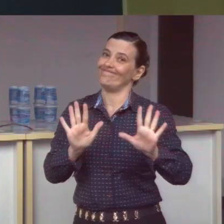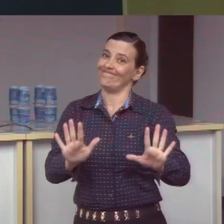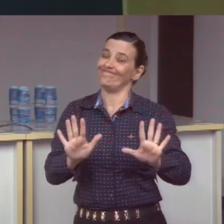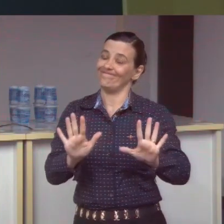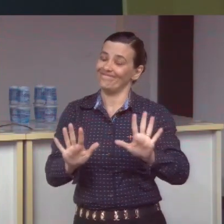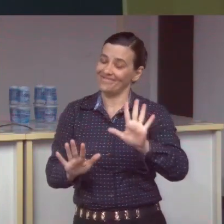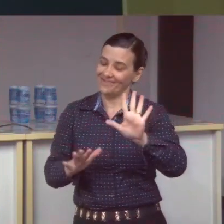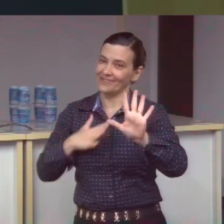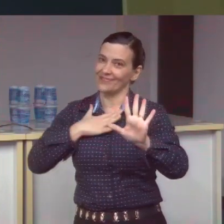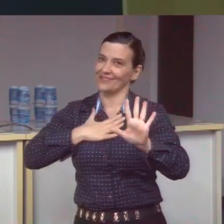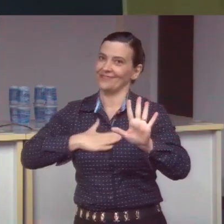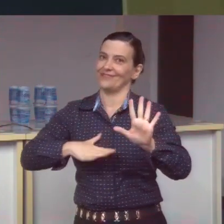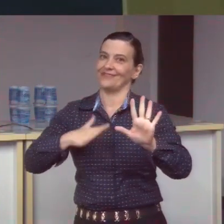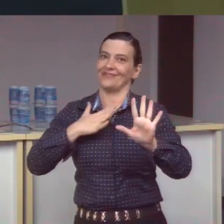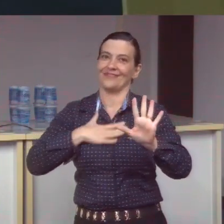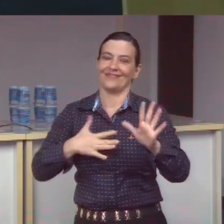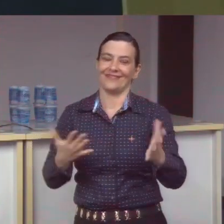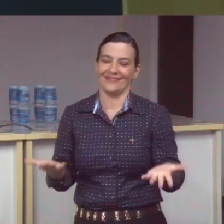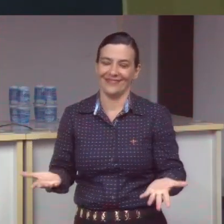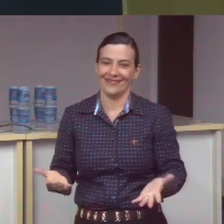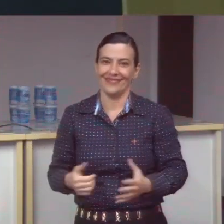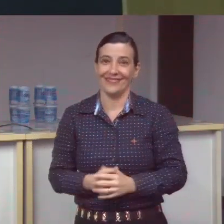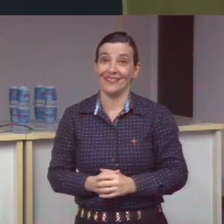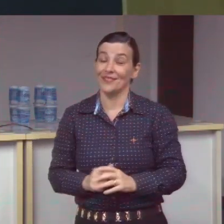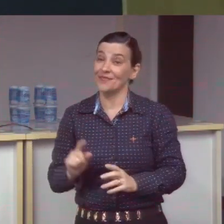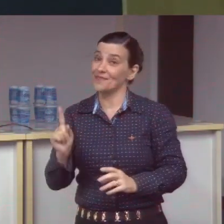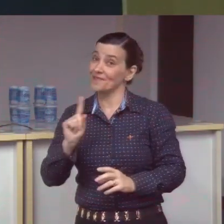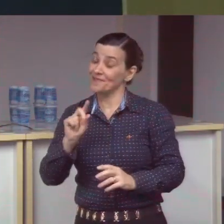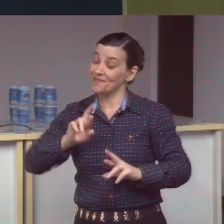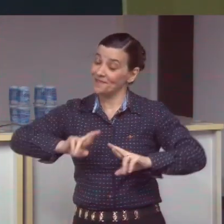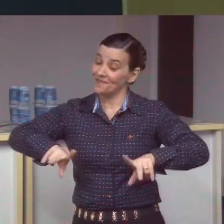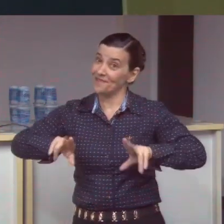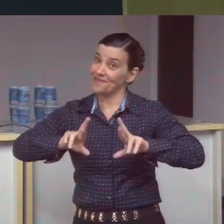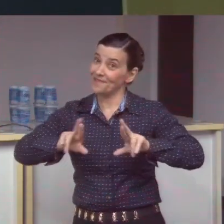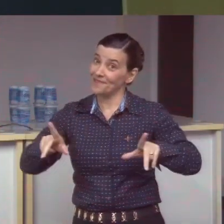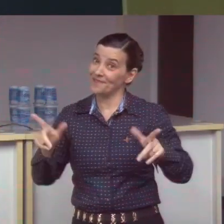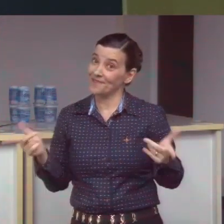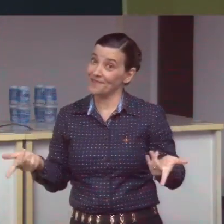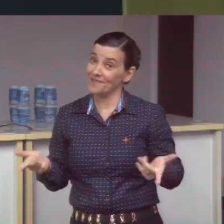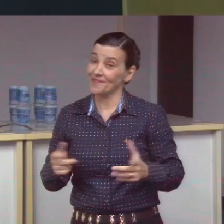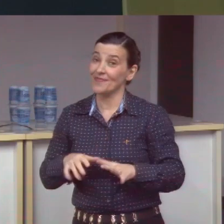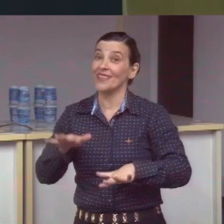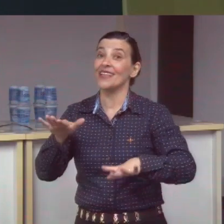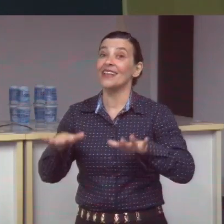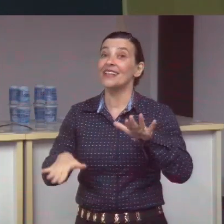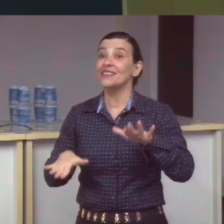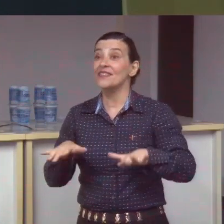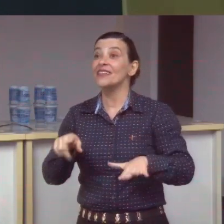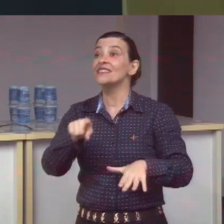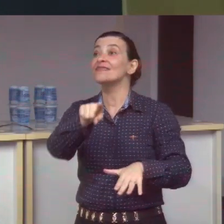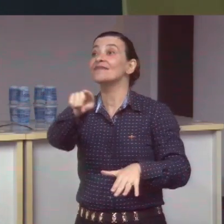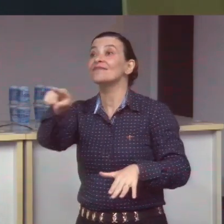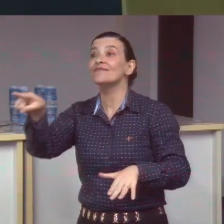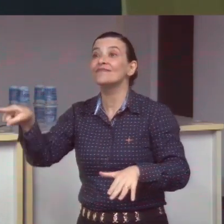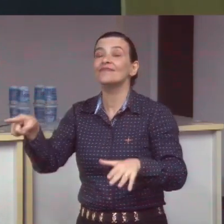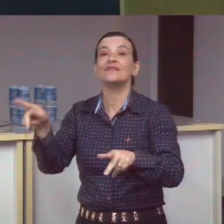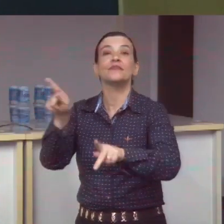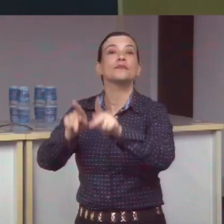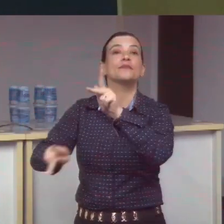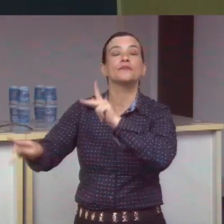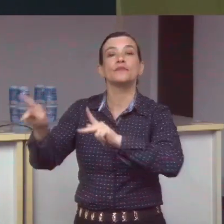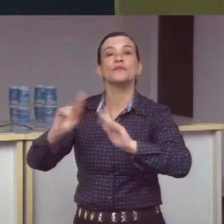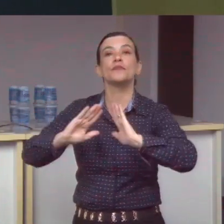herói nessa hora, não. Porque não é bem isso que vai ser solicitado pela população, pelos